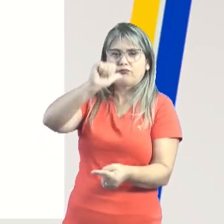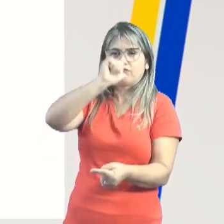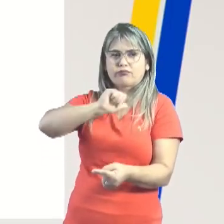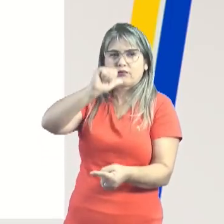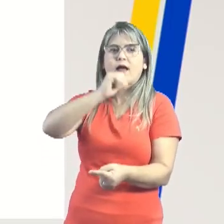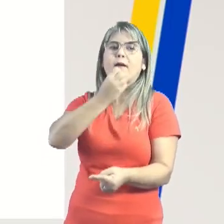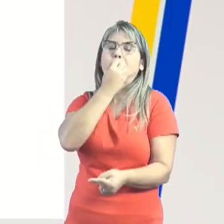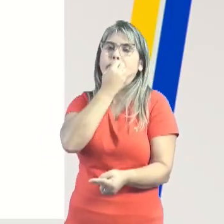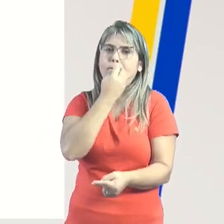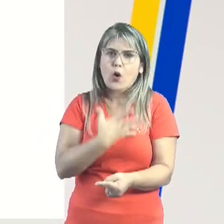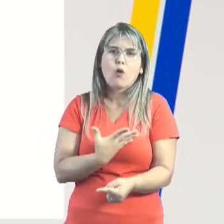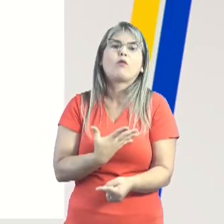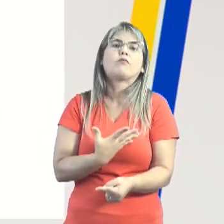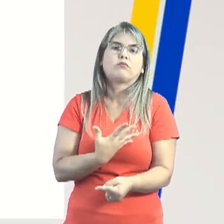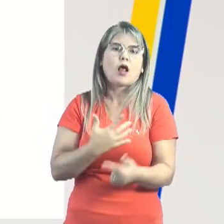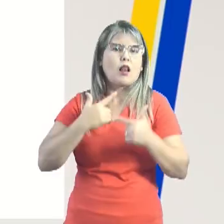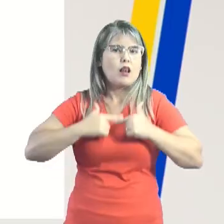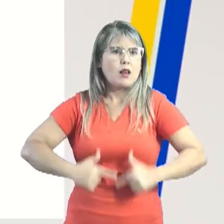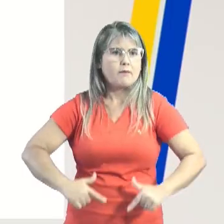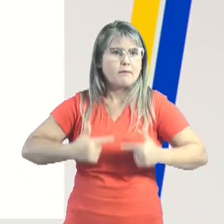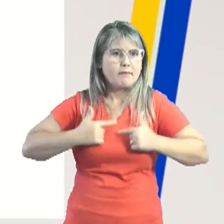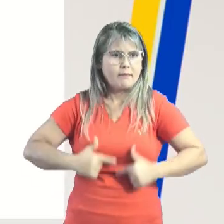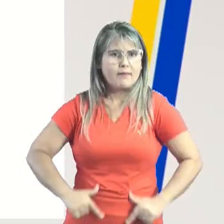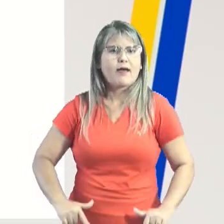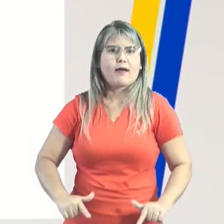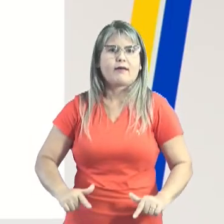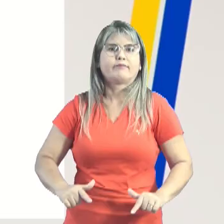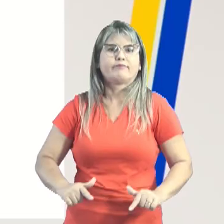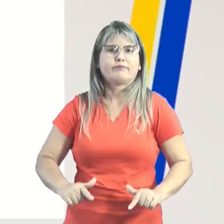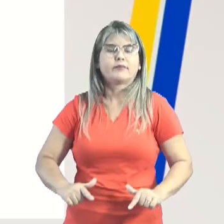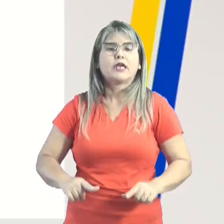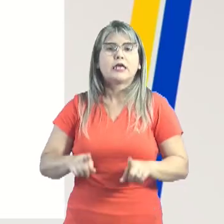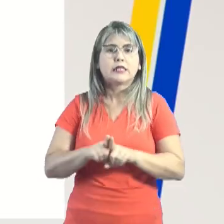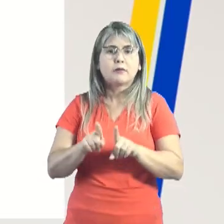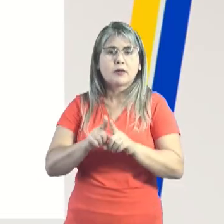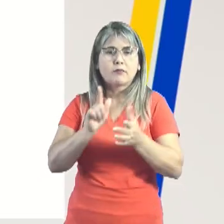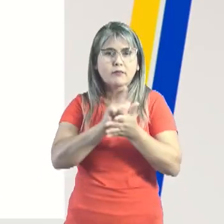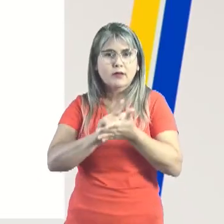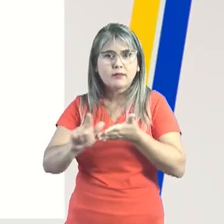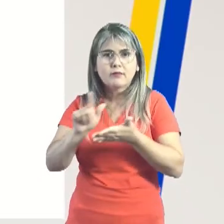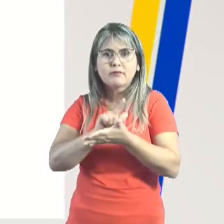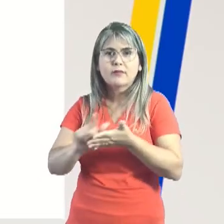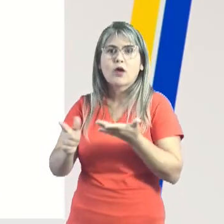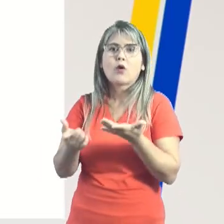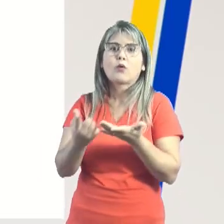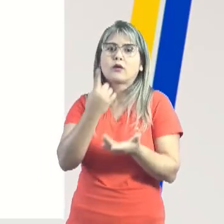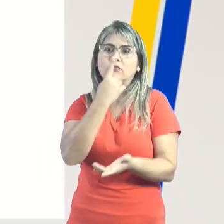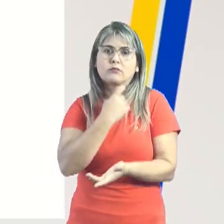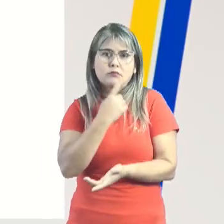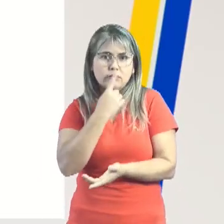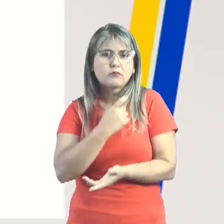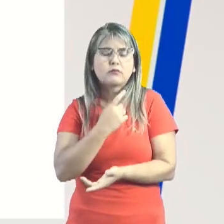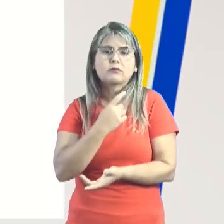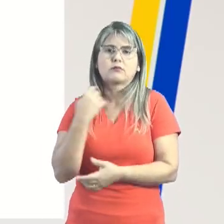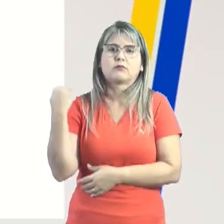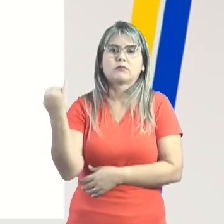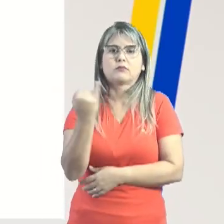sistema urinário é responsável pela filtração do sangue. E aí nós temos 2 rins nessa